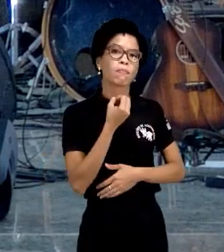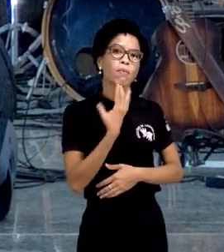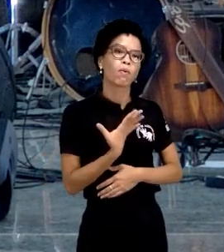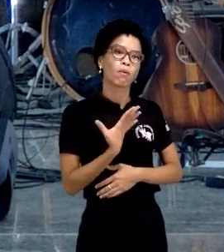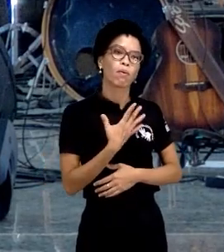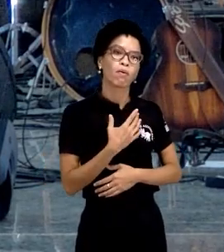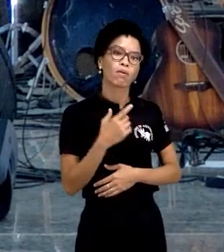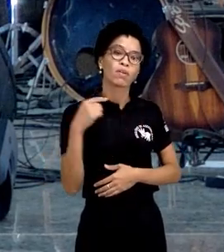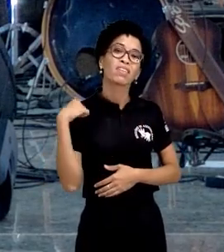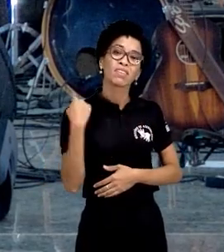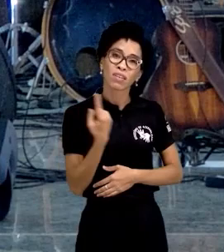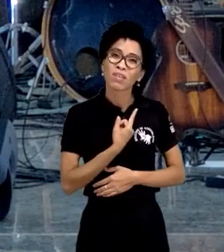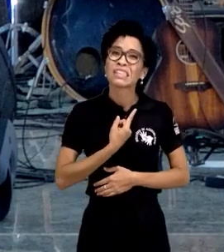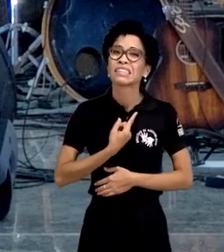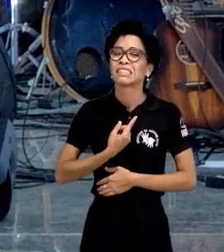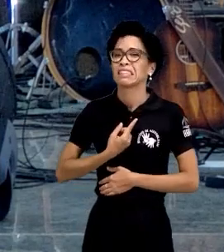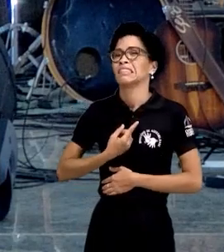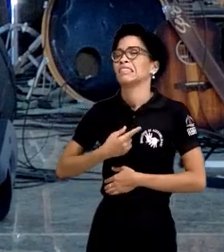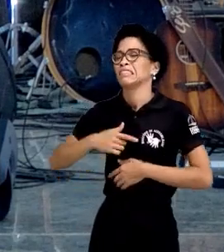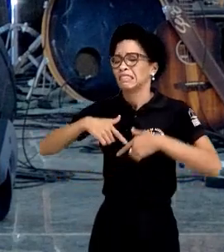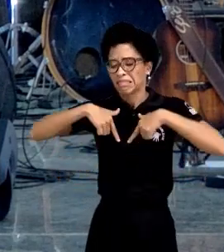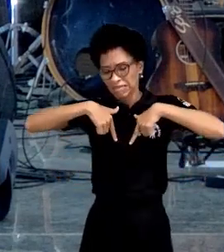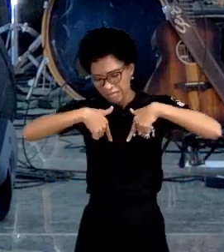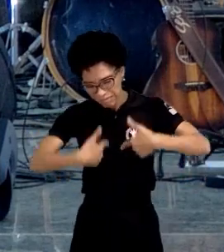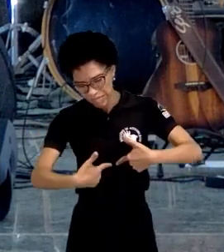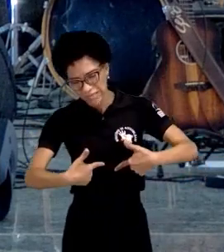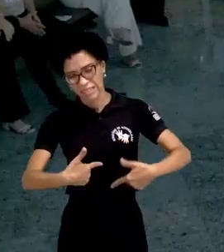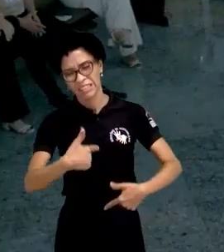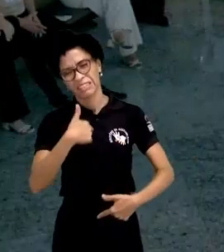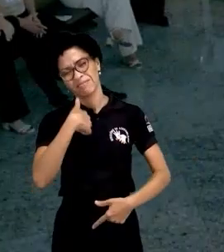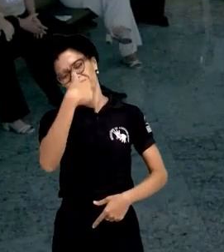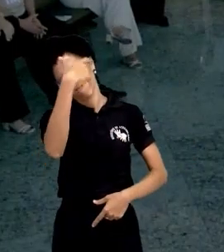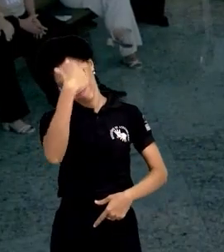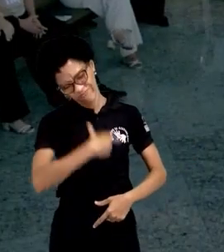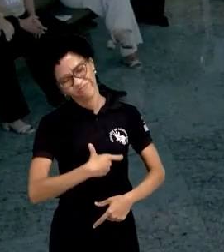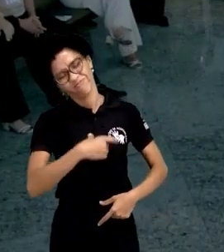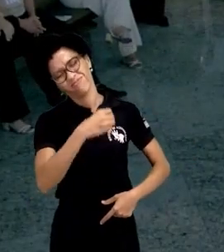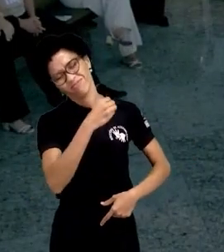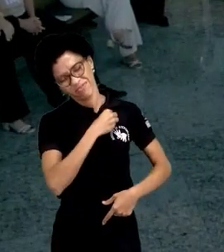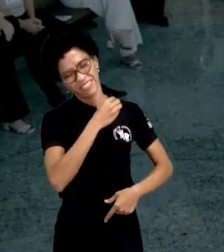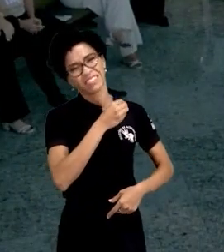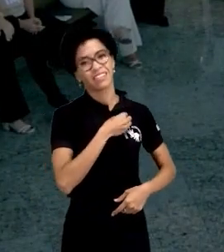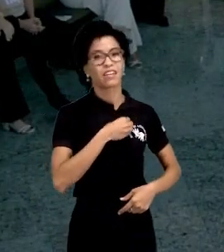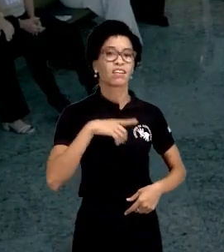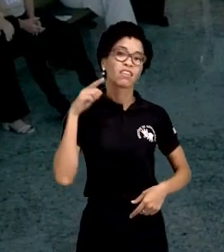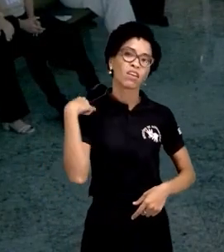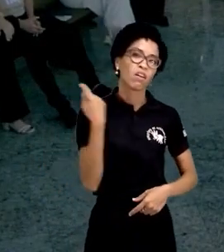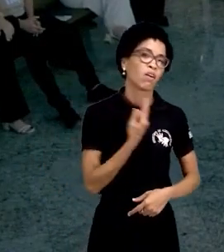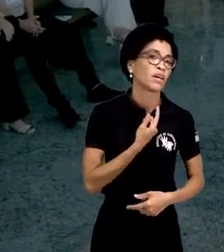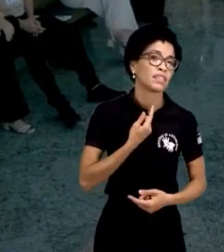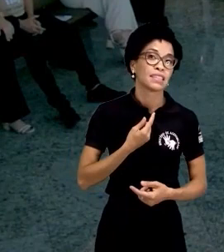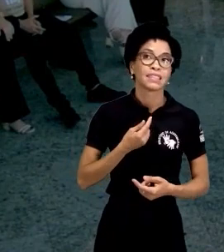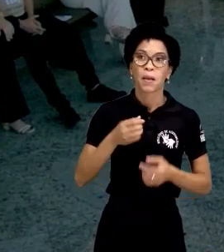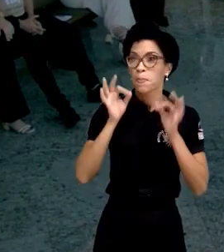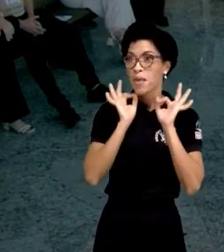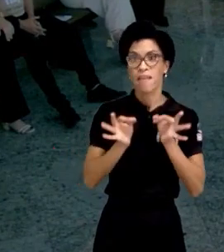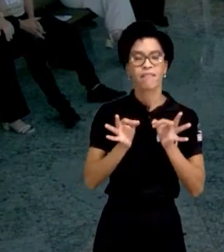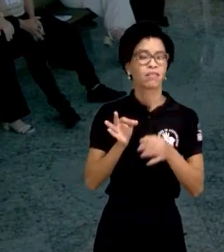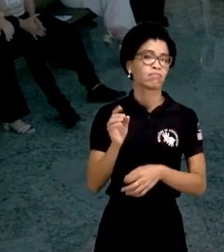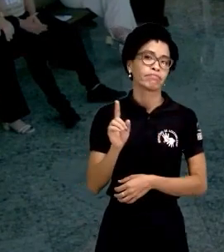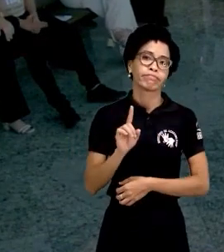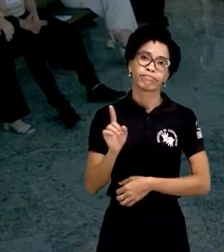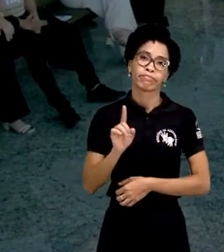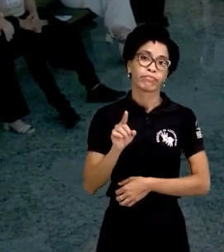falhar sim. Nós não seremos perfeitos. Você não é perfeito. Só Jesus foi perfeito. Mas nós temos